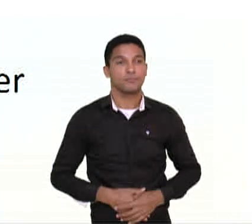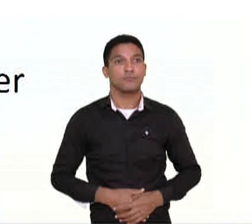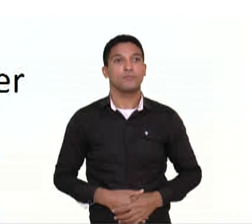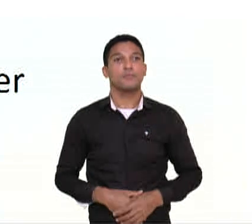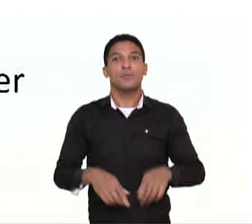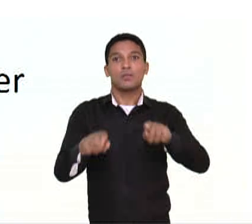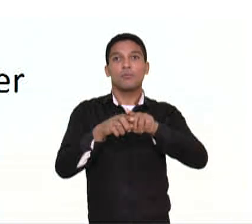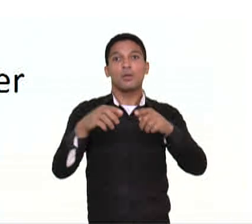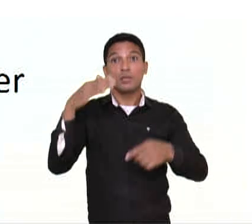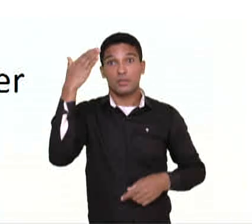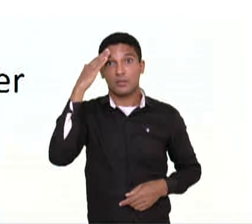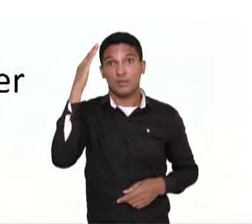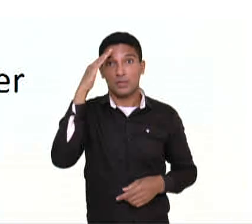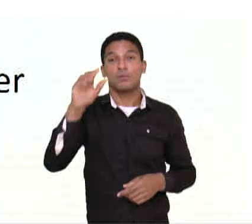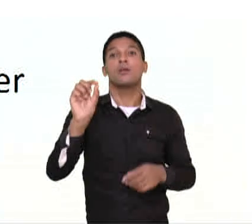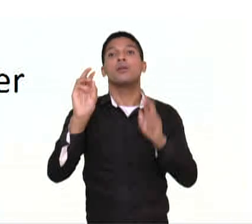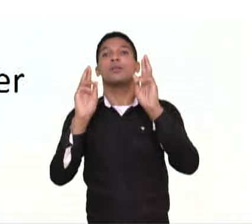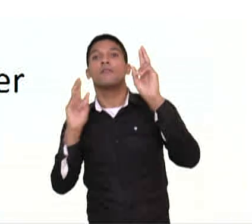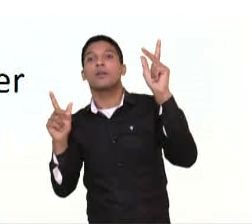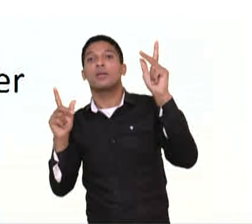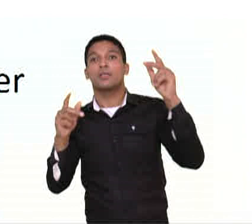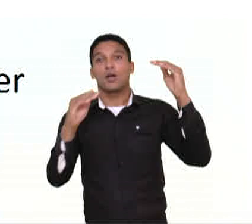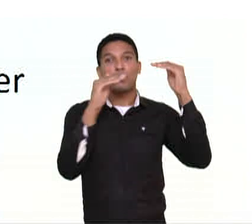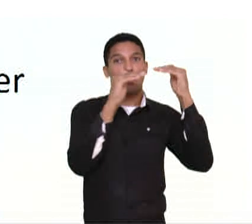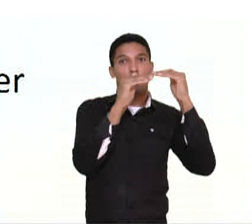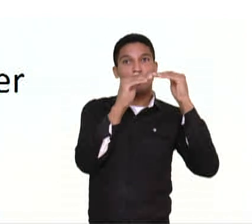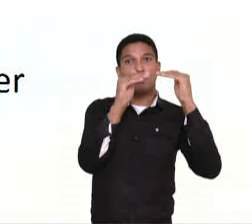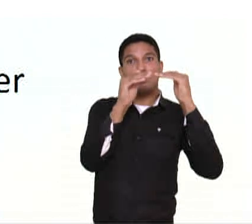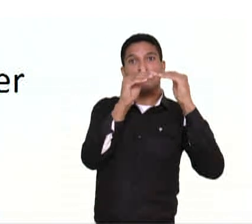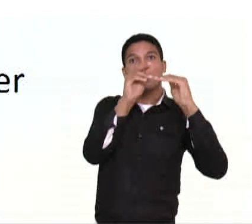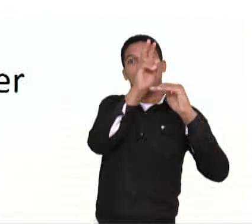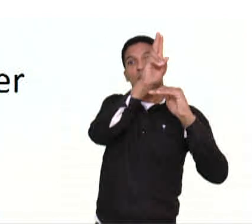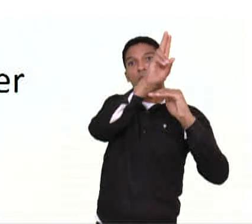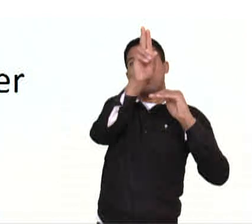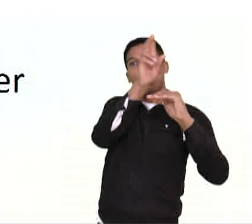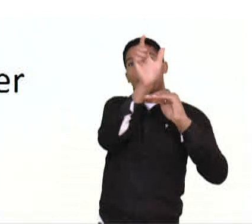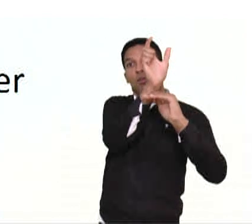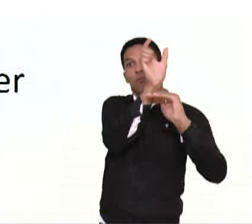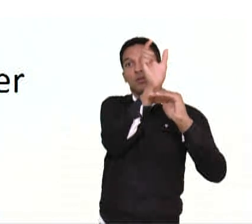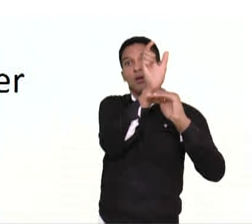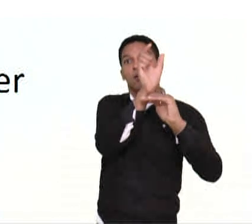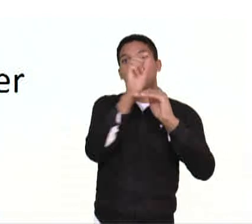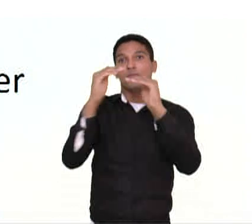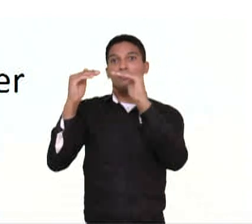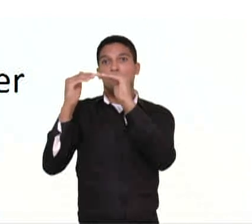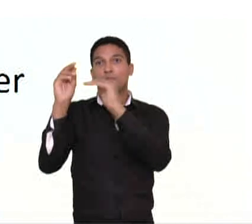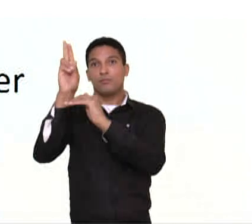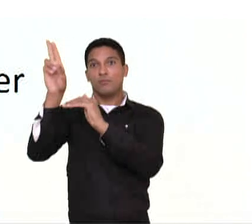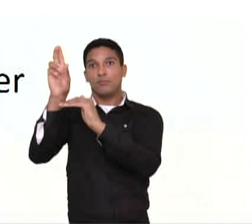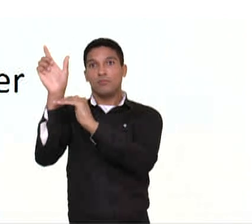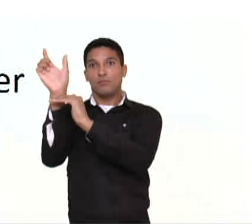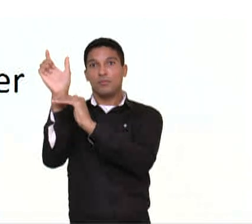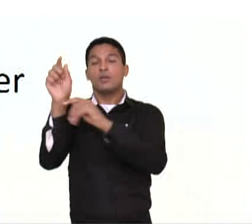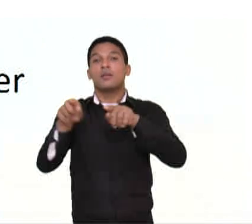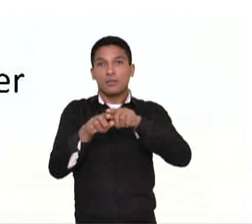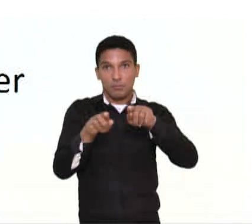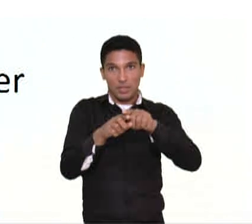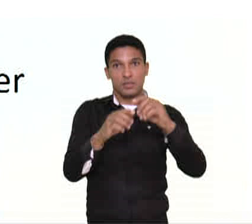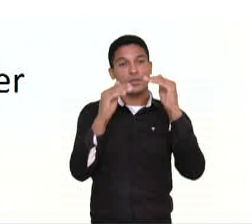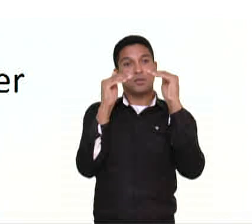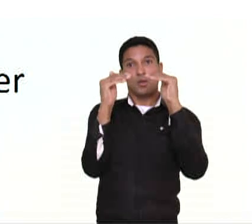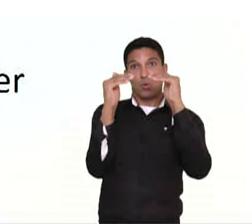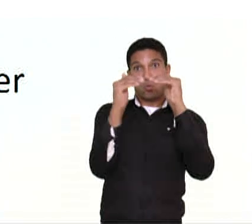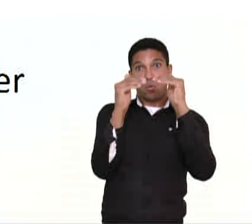entre concordância nominal e concordância verbal. Na verdade, nós já vimos isso anteriormente e estamos relembrando agora sobre a